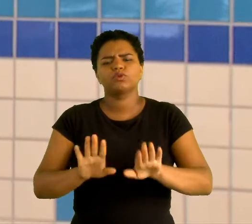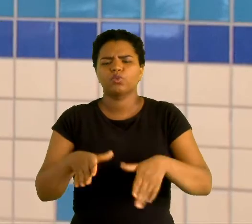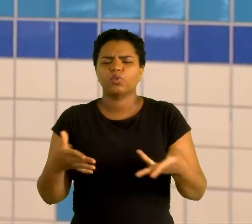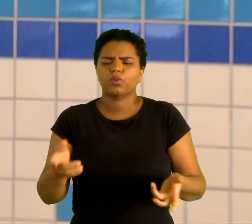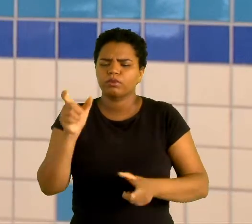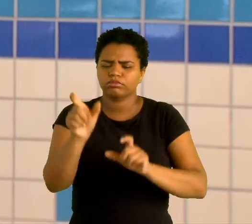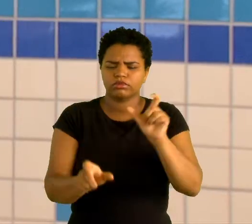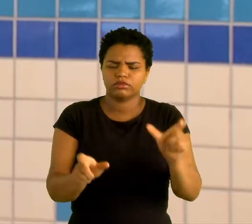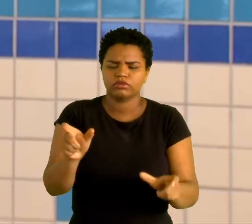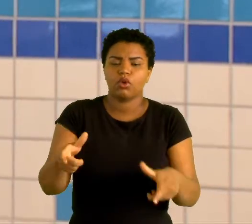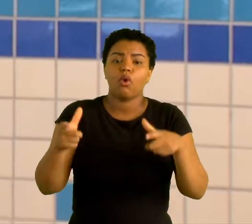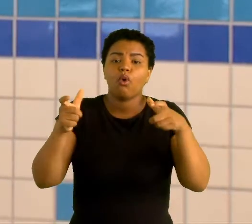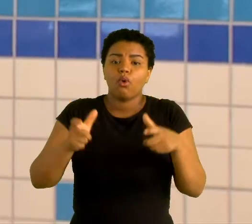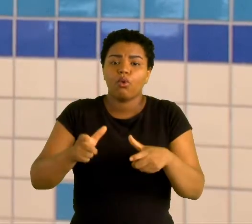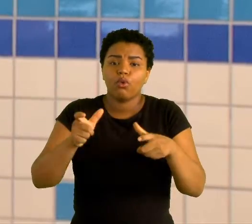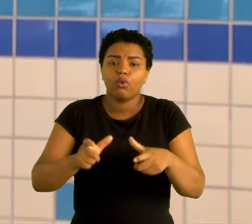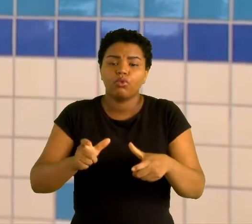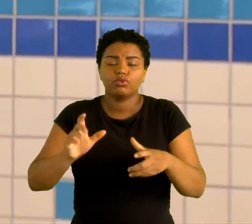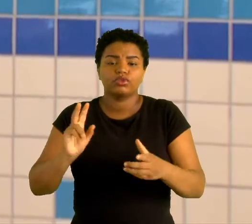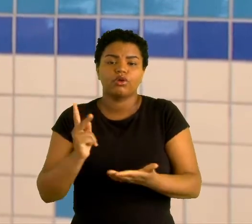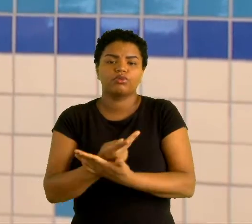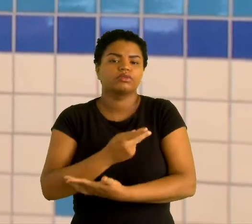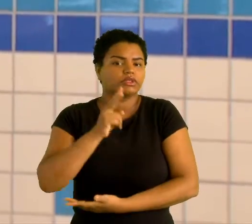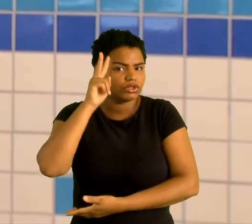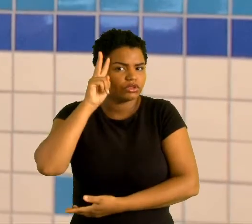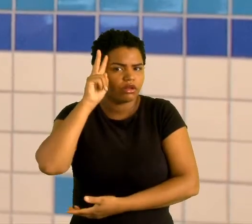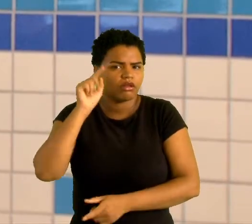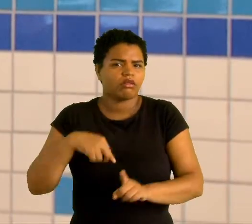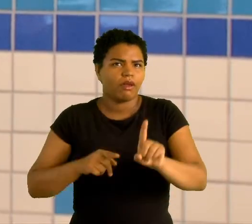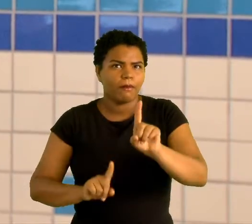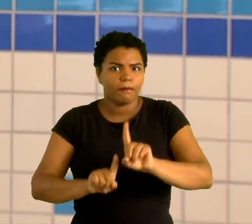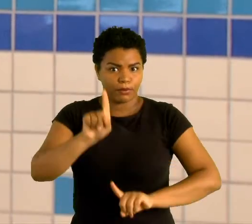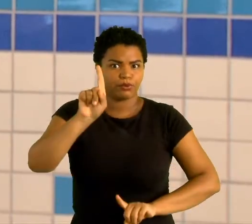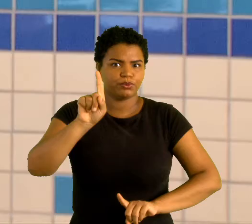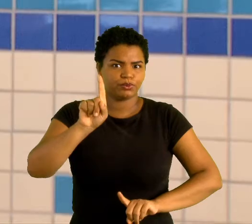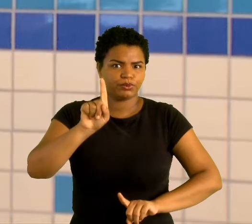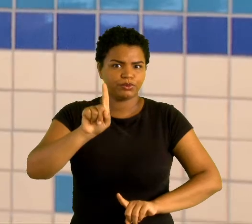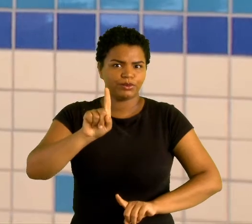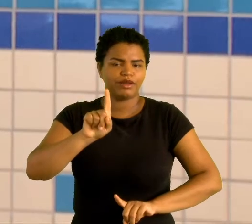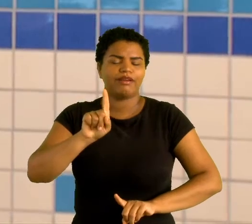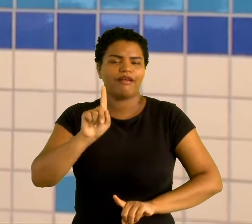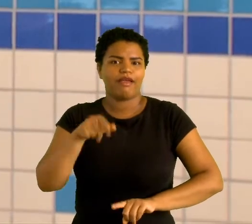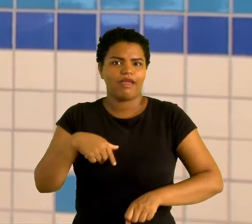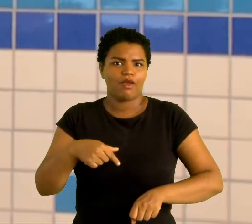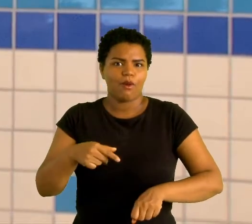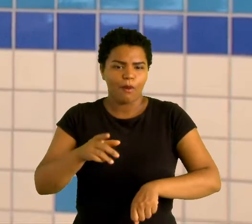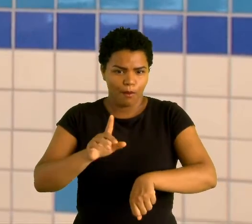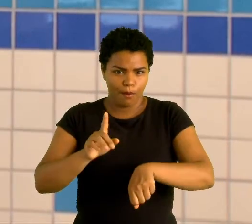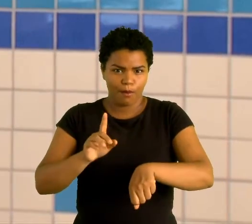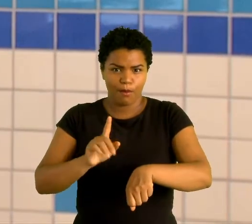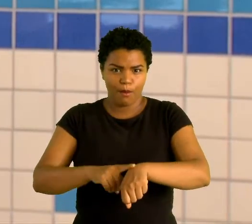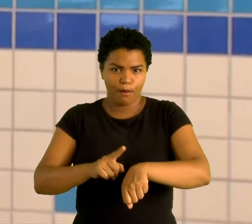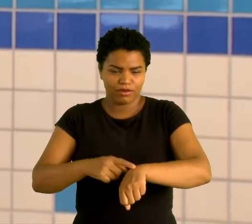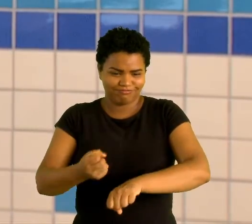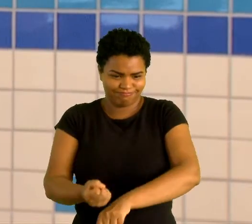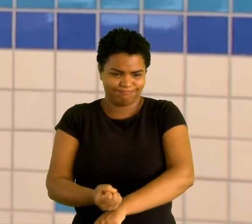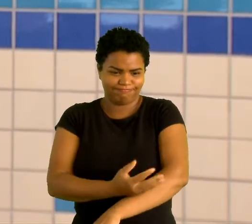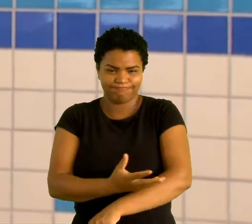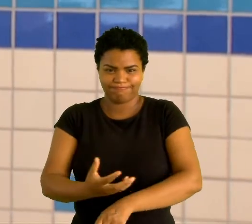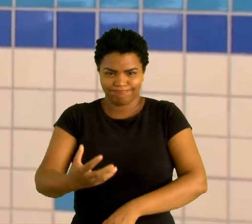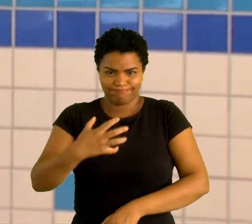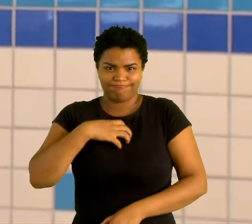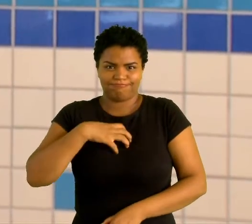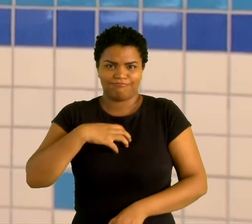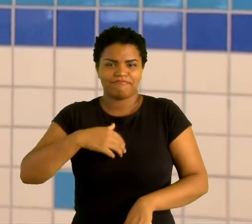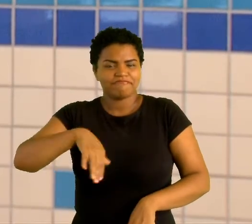vai acontecer a história. Temos o clímax, que é aquele momento mais emocionante da história. E o desfecho, como